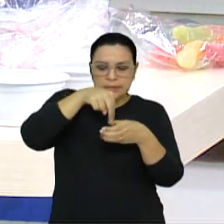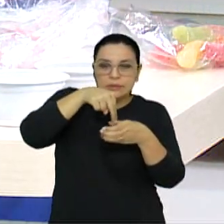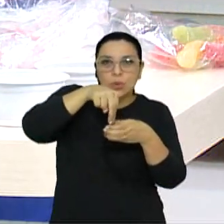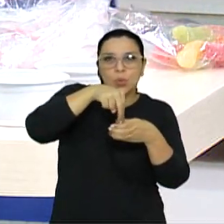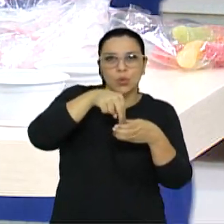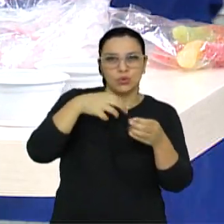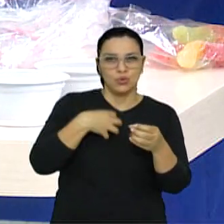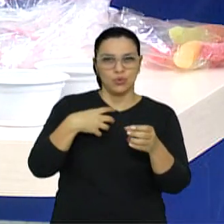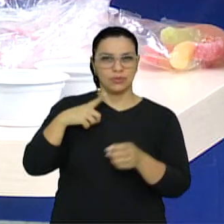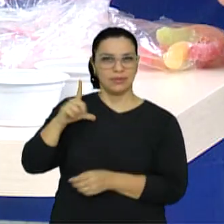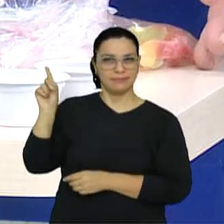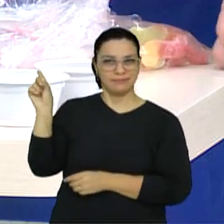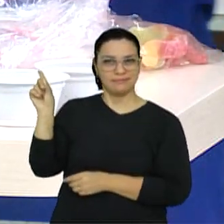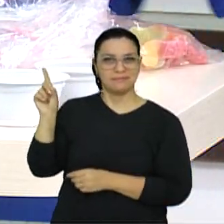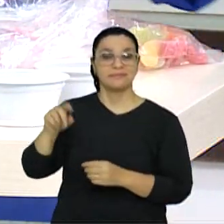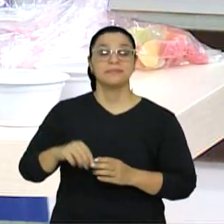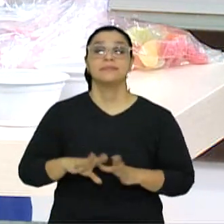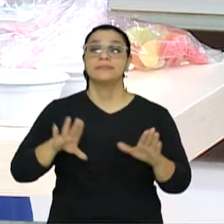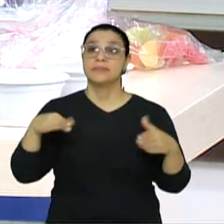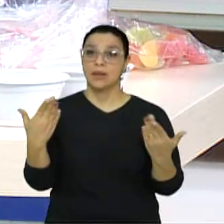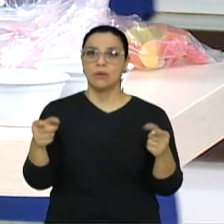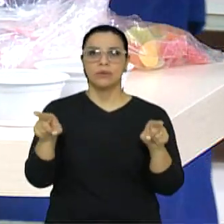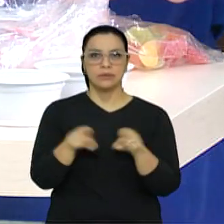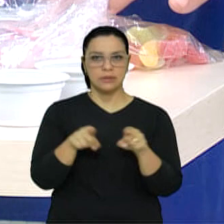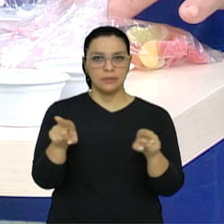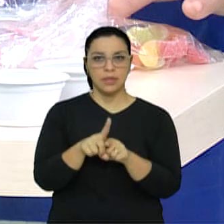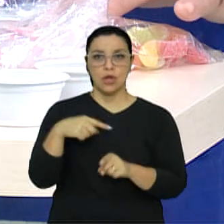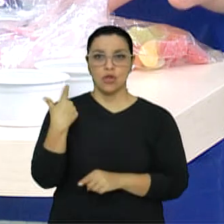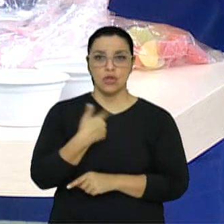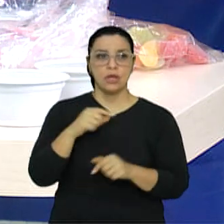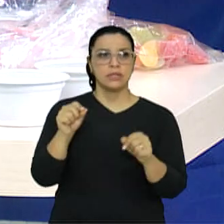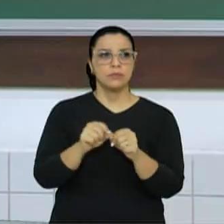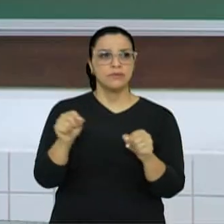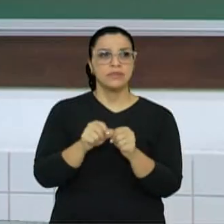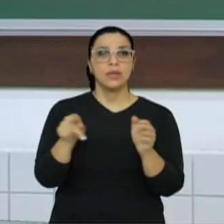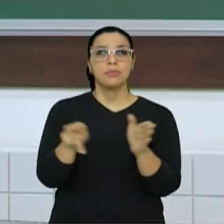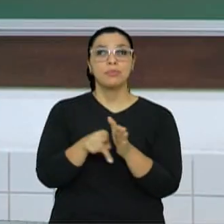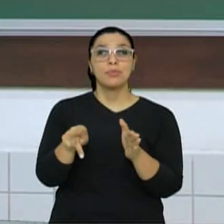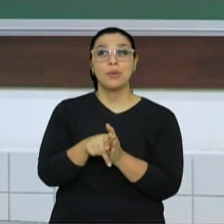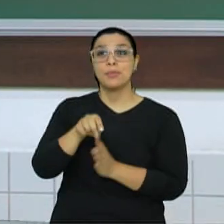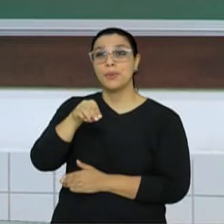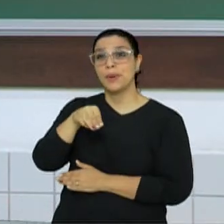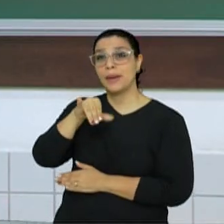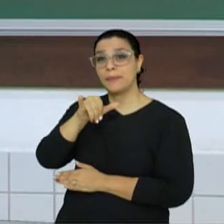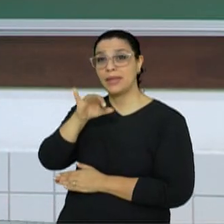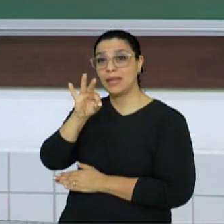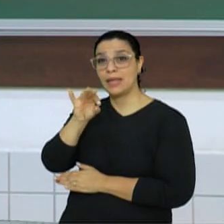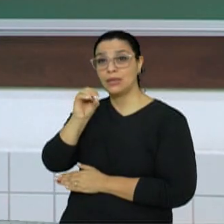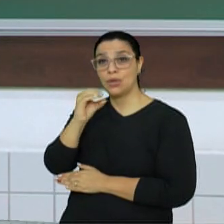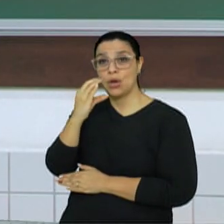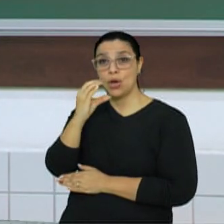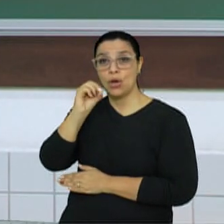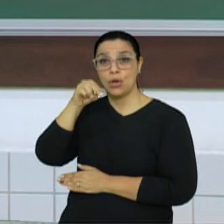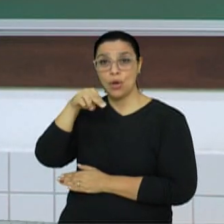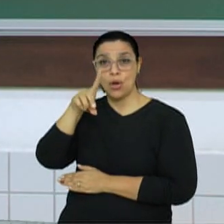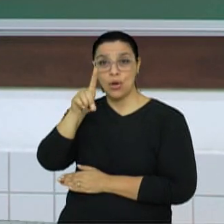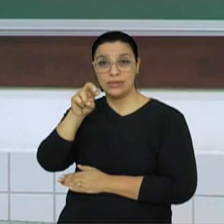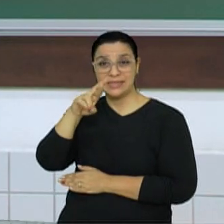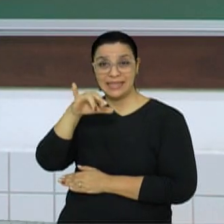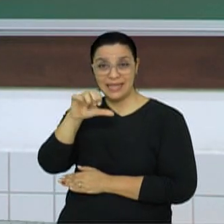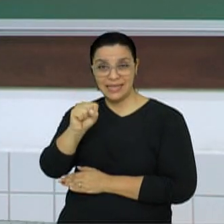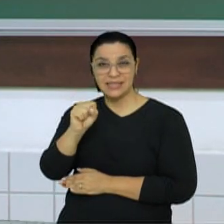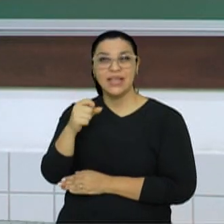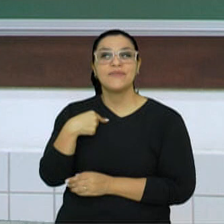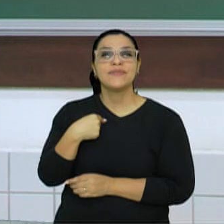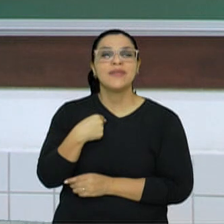ali. Muito bem. Aí vamos colocar aqui, gente, as mitocôndrias. O que eu fiz? Eu escolhi pegar